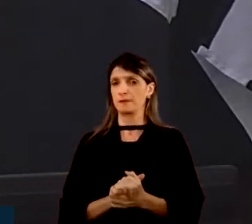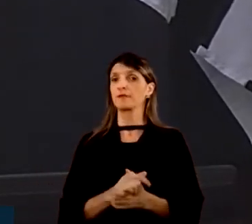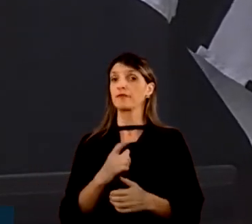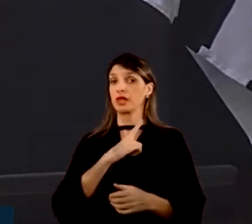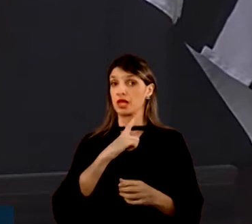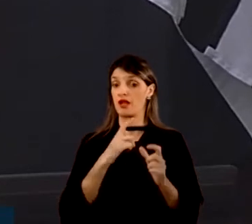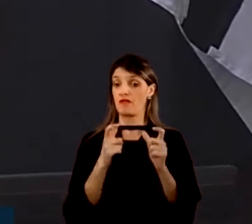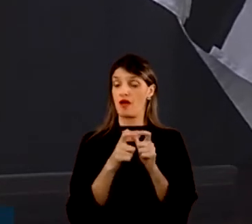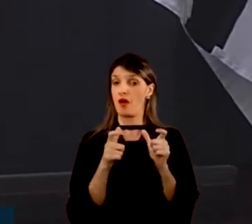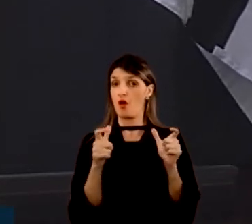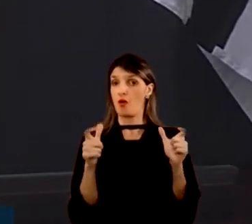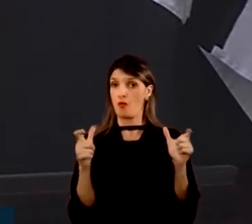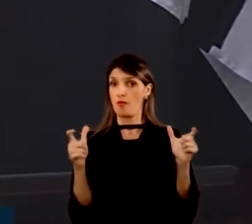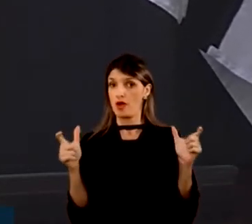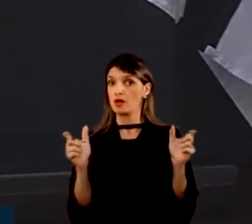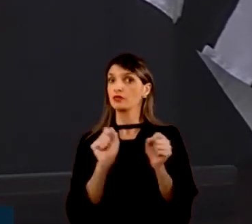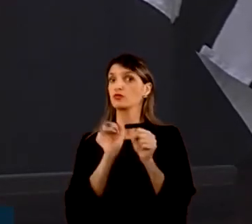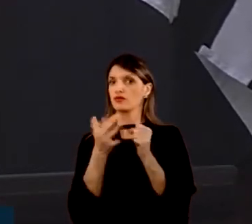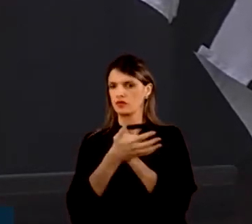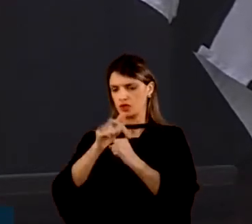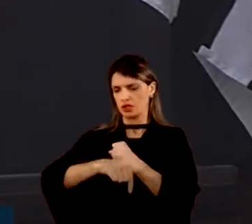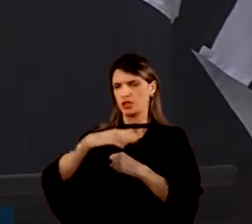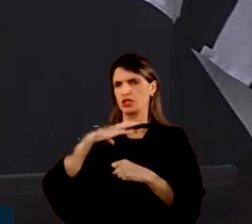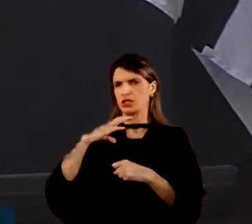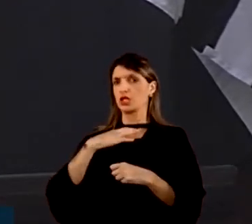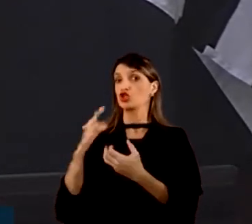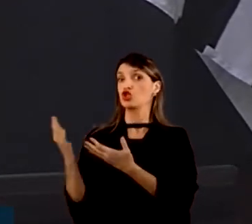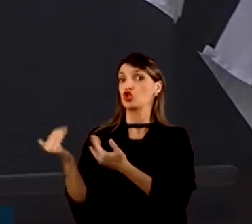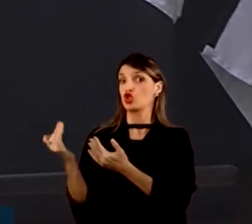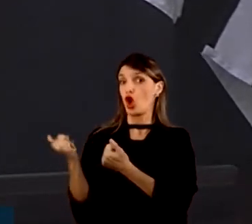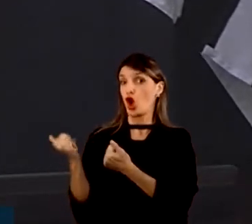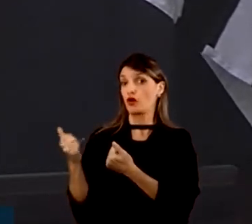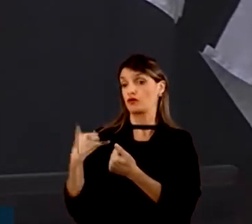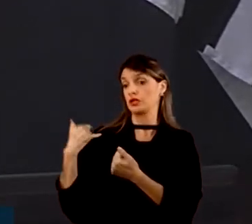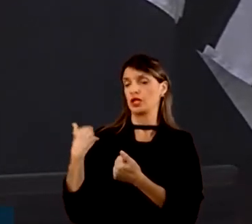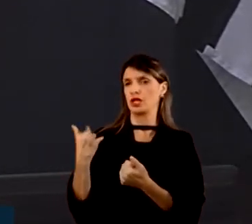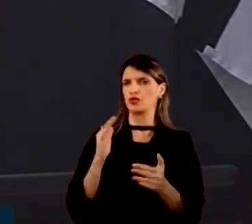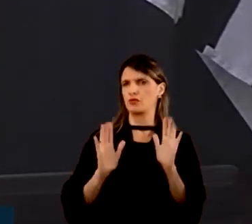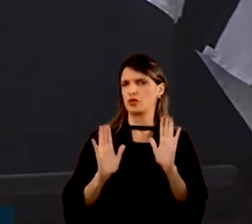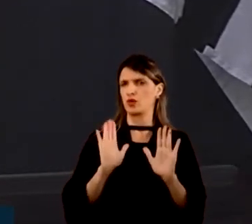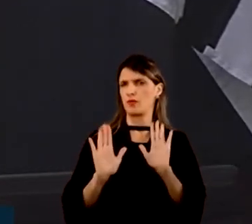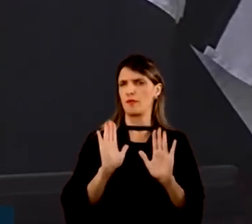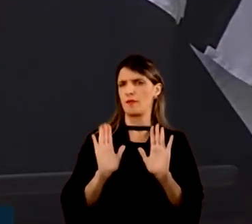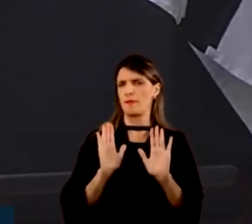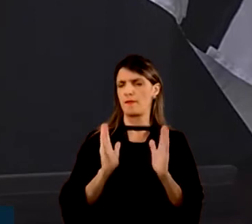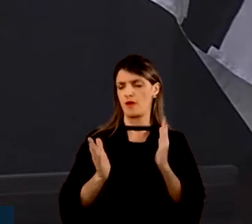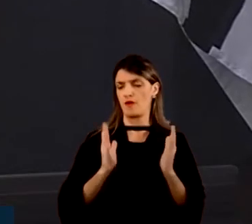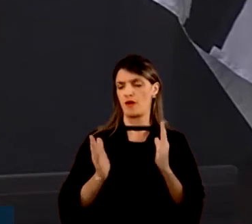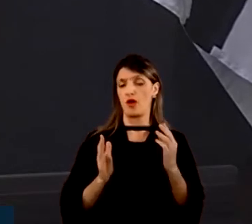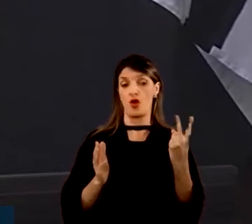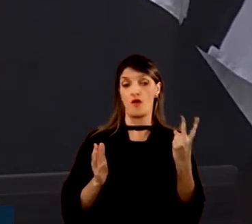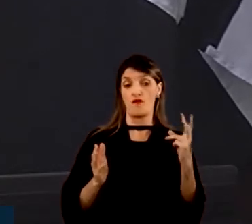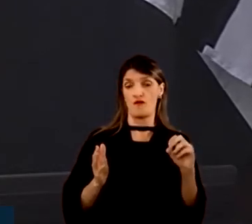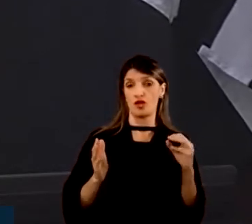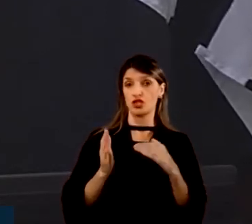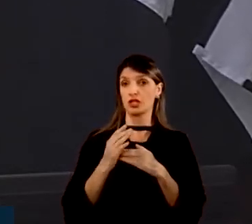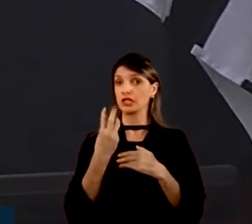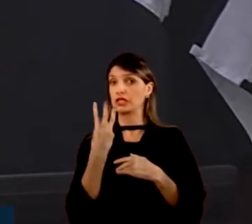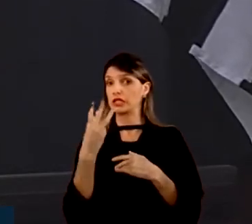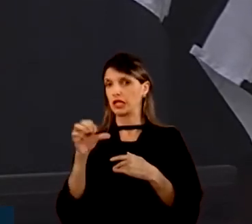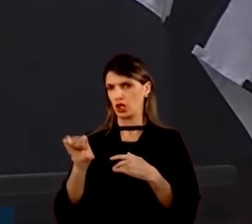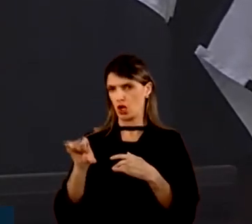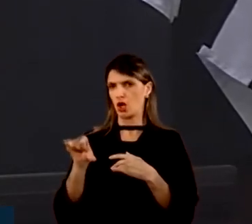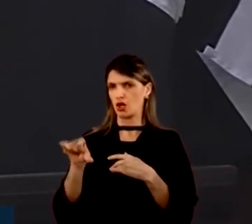de casos da cidade, de jovens na faixa de 20 a 39 anos, se não me falha a memória, que são